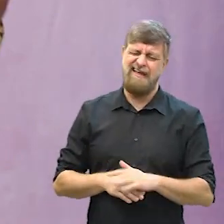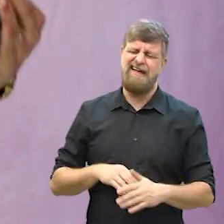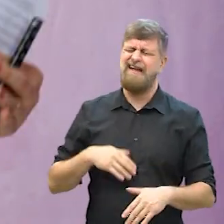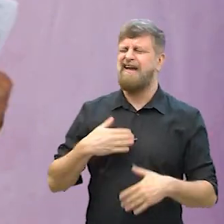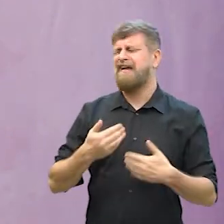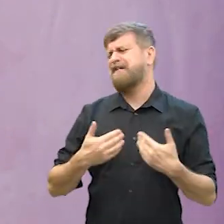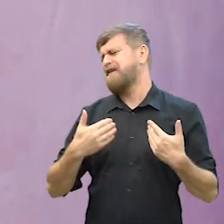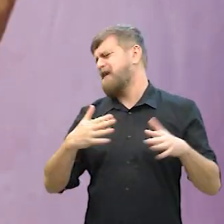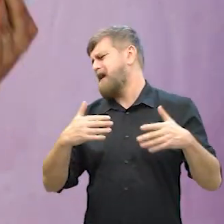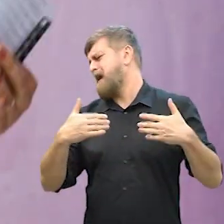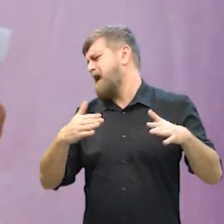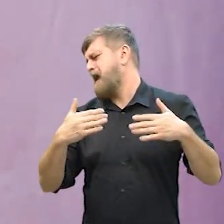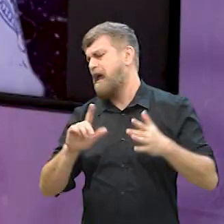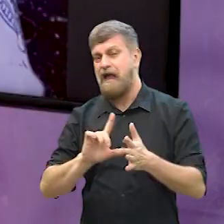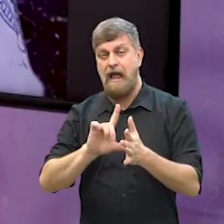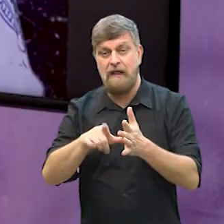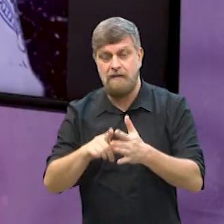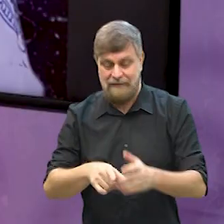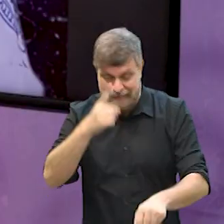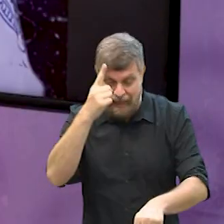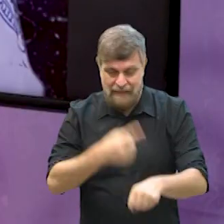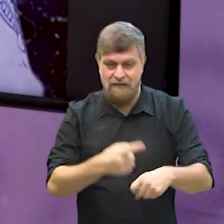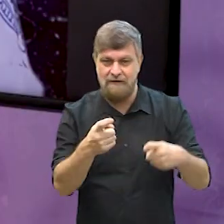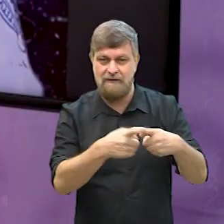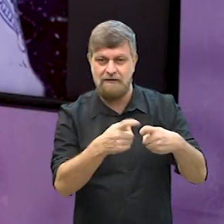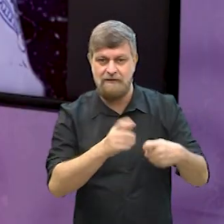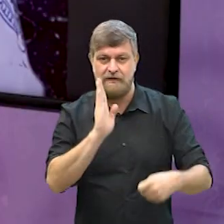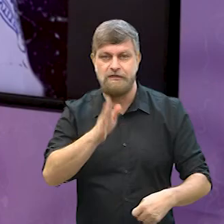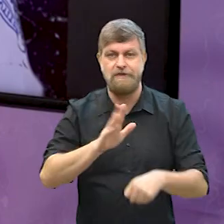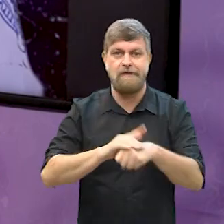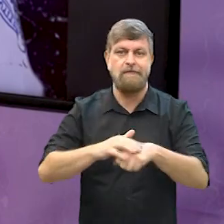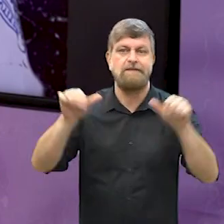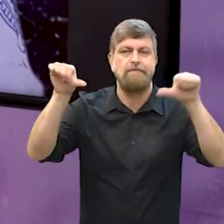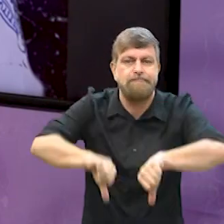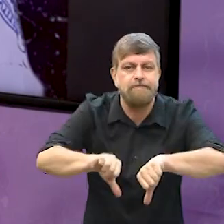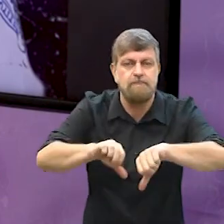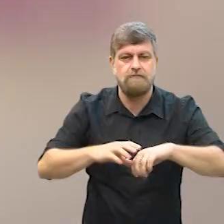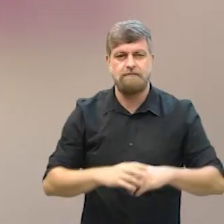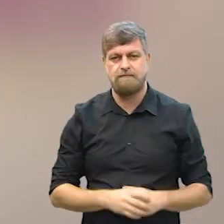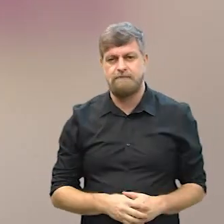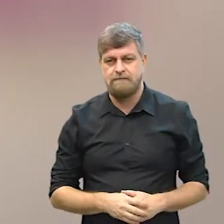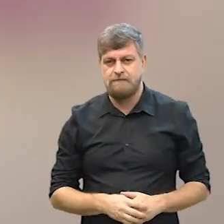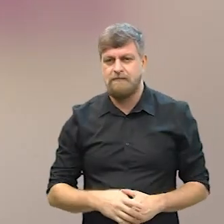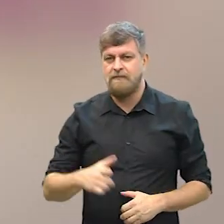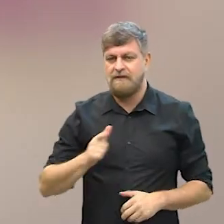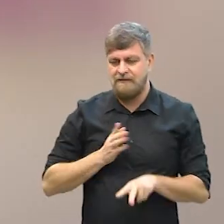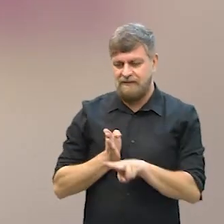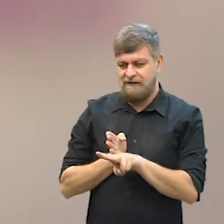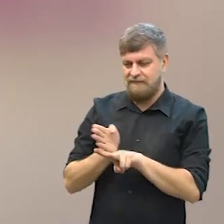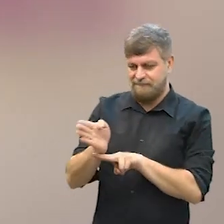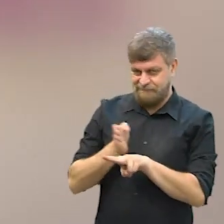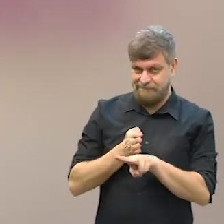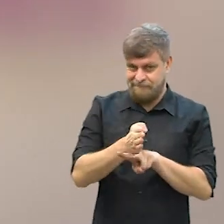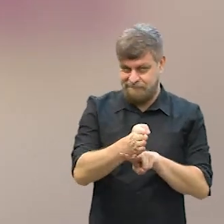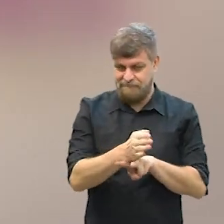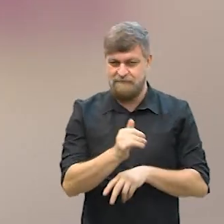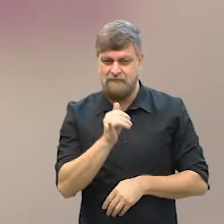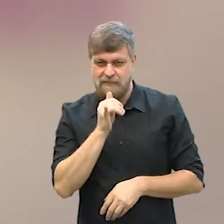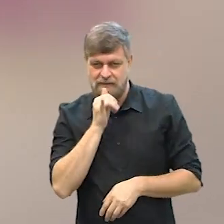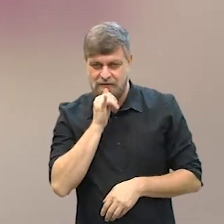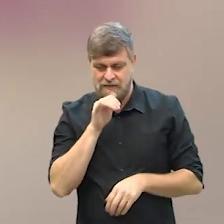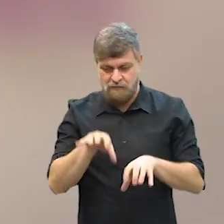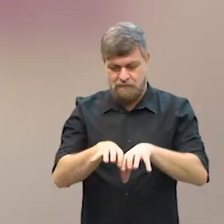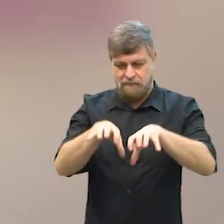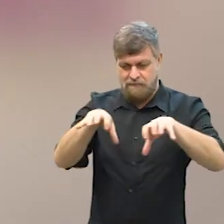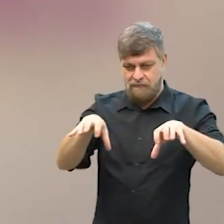deixando para depois, e depois, quando chega no consultório, a doença já evoluiu? Aqui existem duas situações, né?